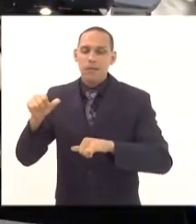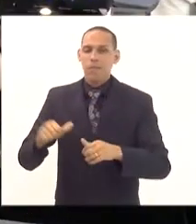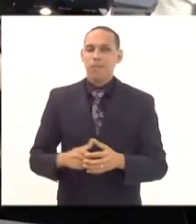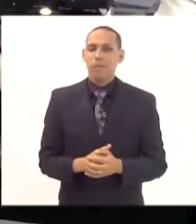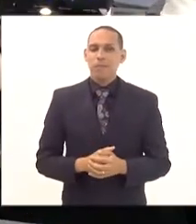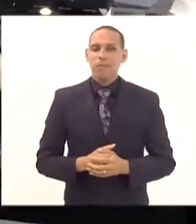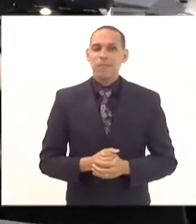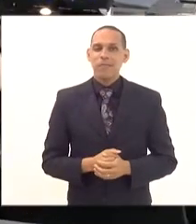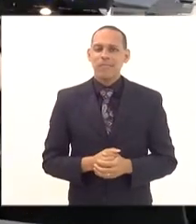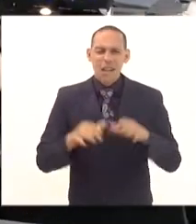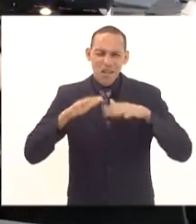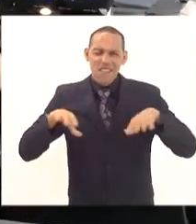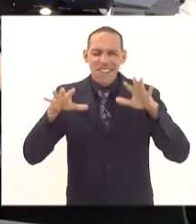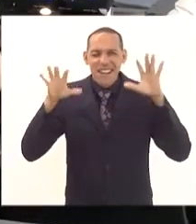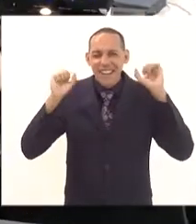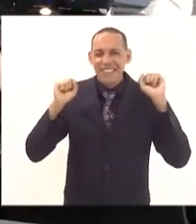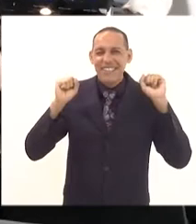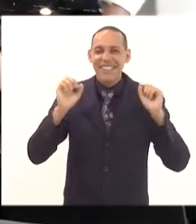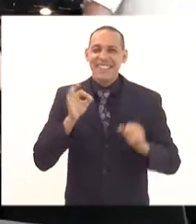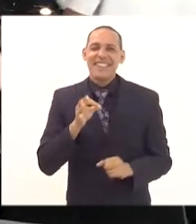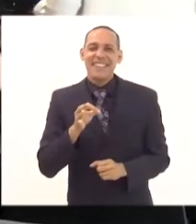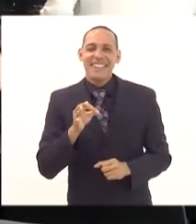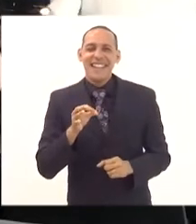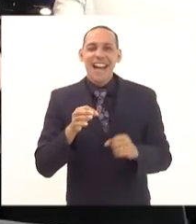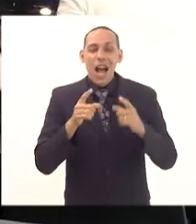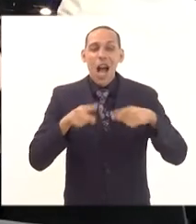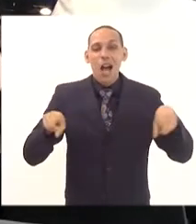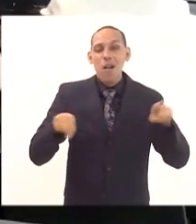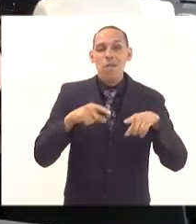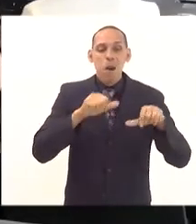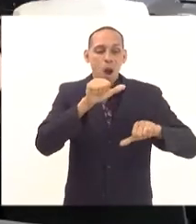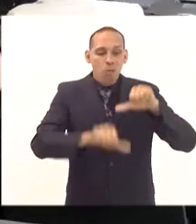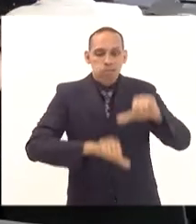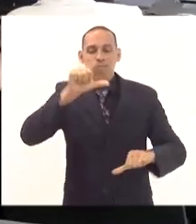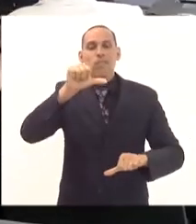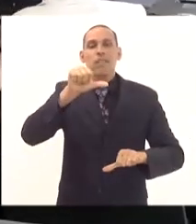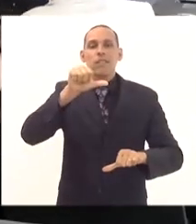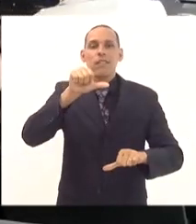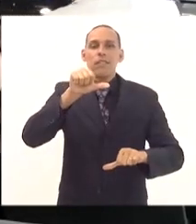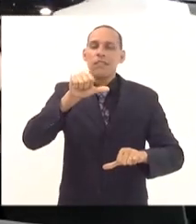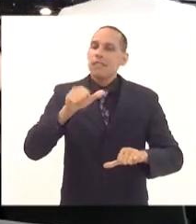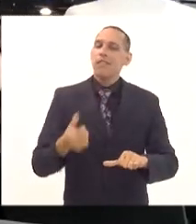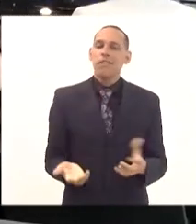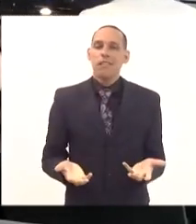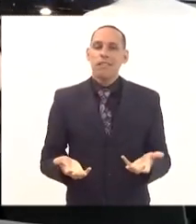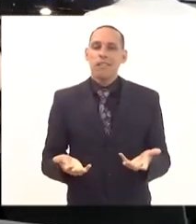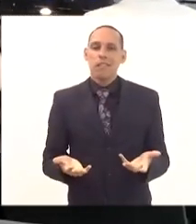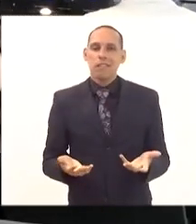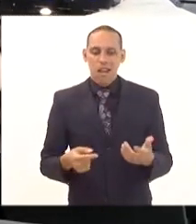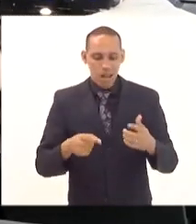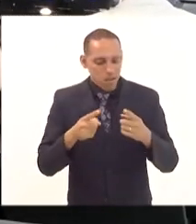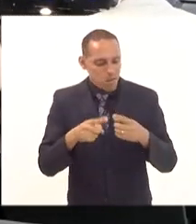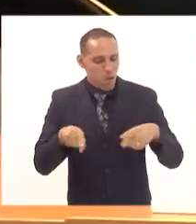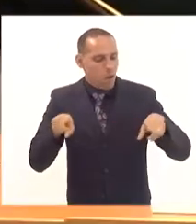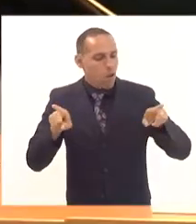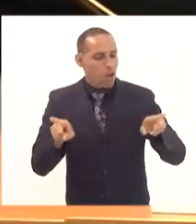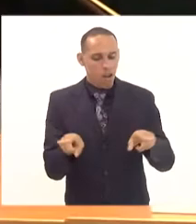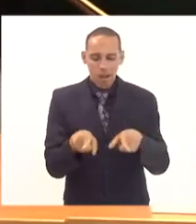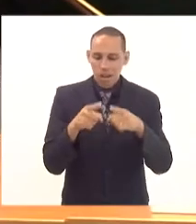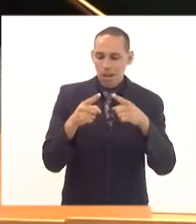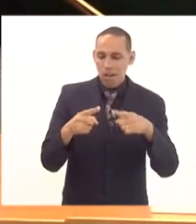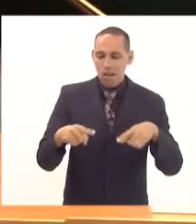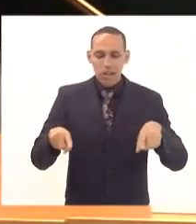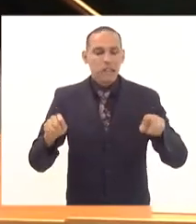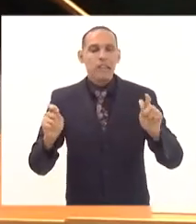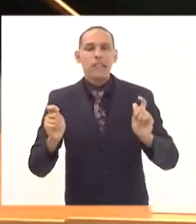vai ficar todo mundo ouvindo né como a música é transformadora o quanto ela serve